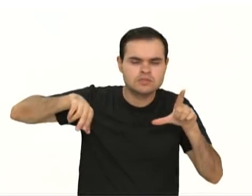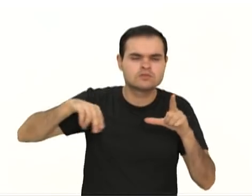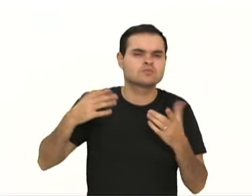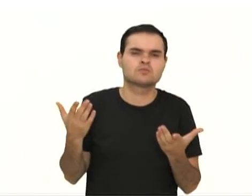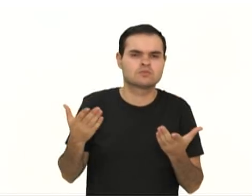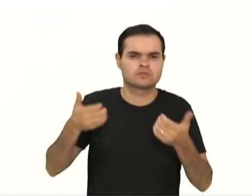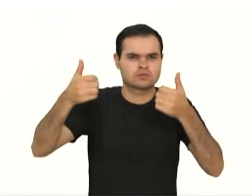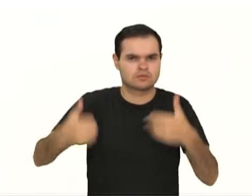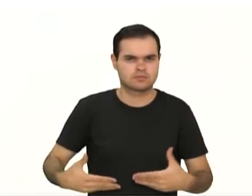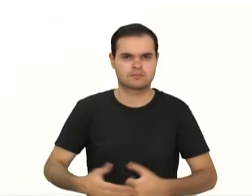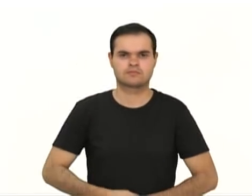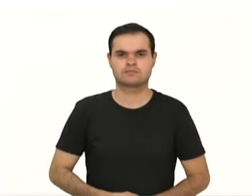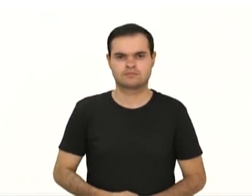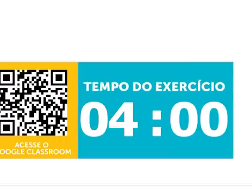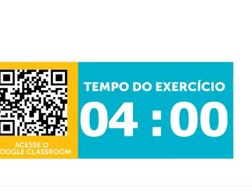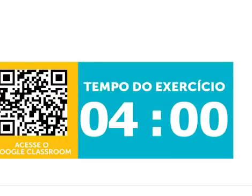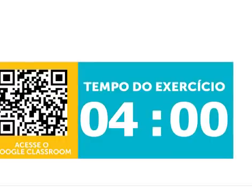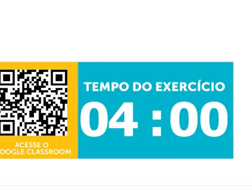social? Explique.